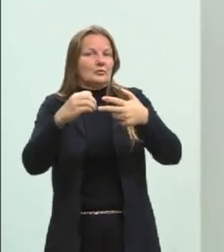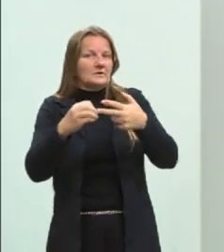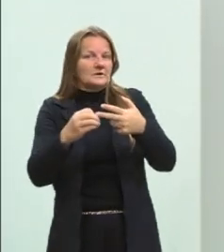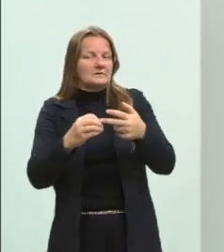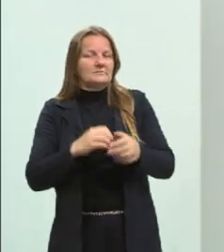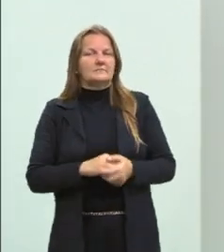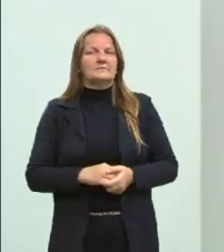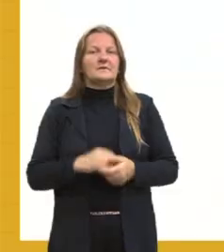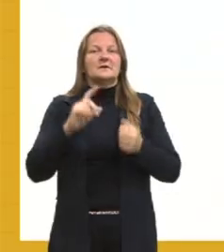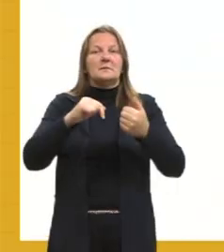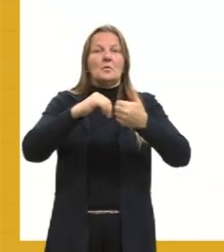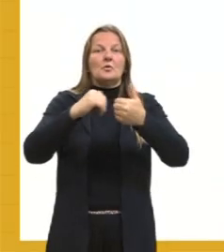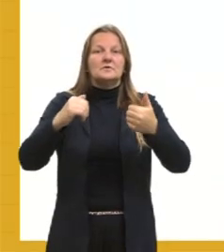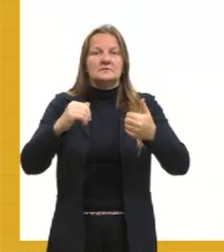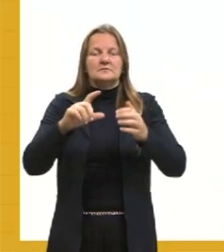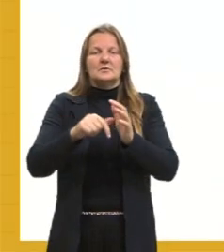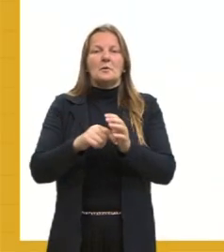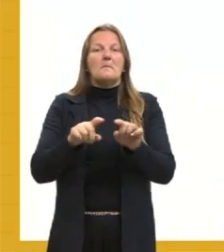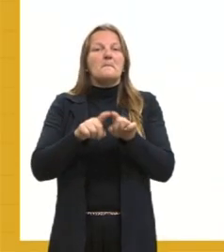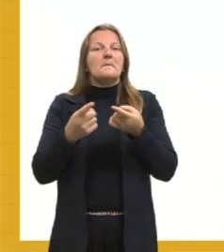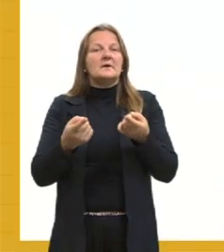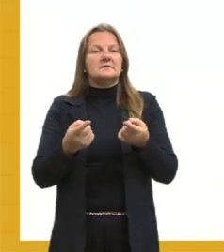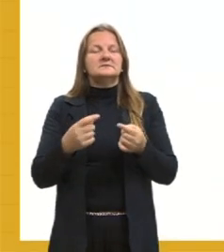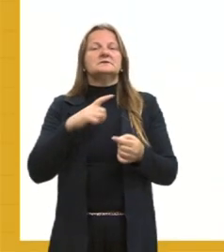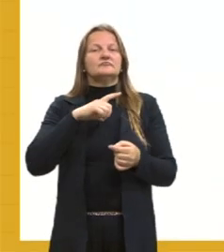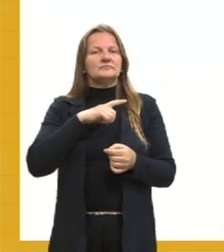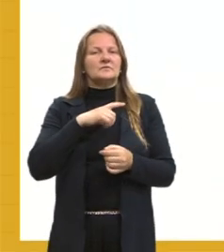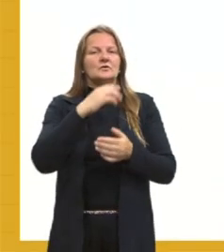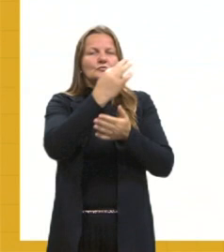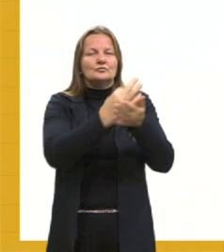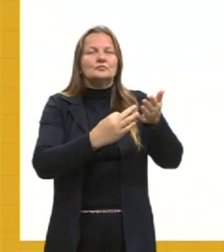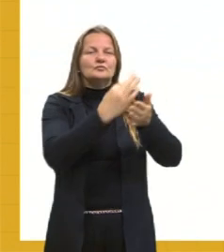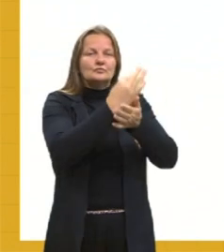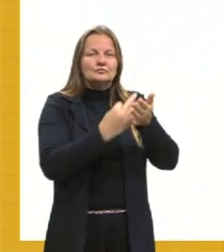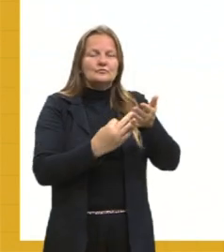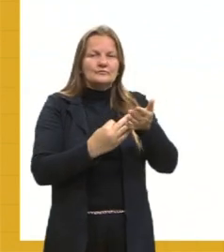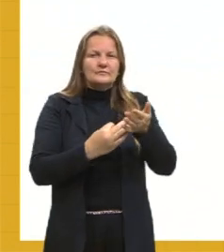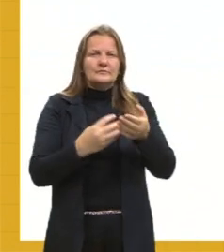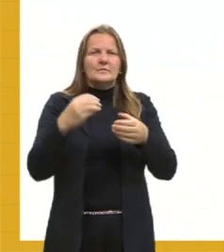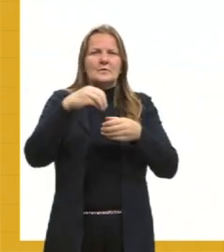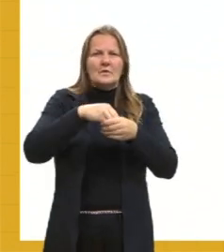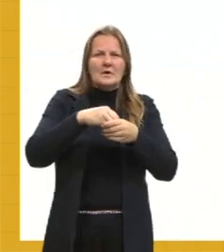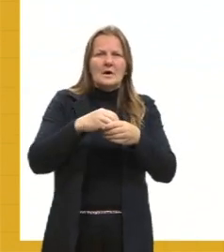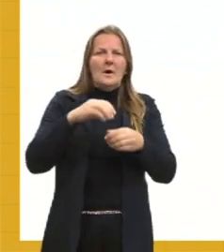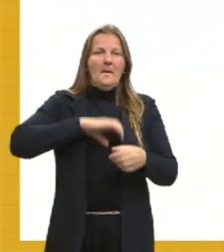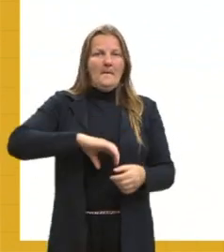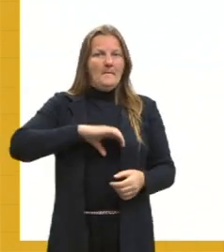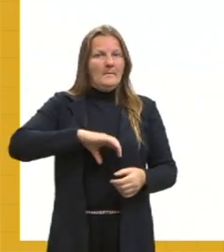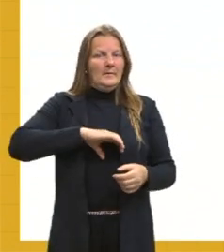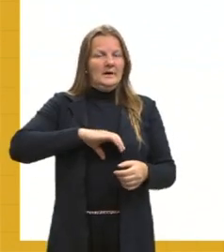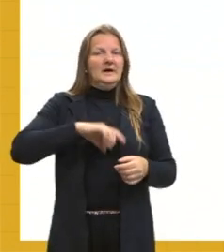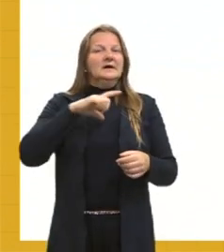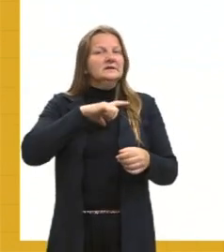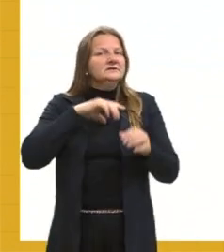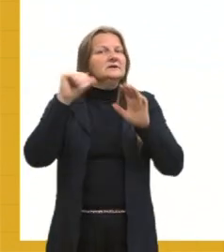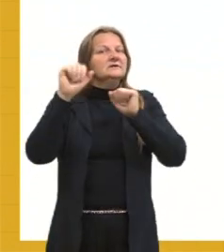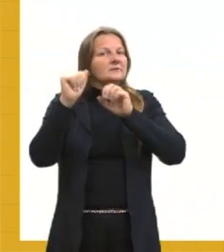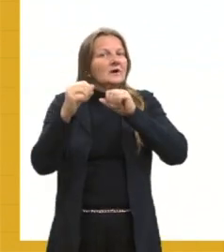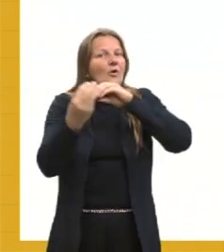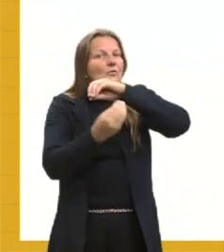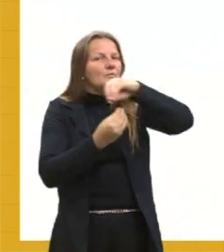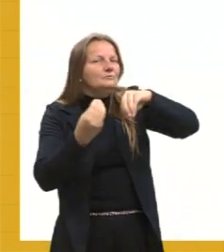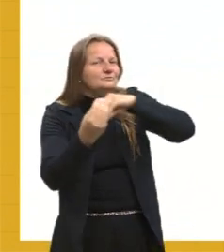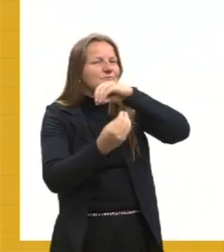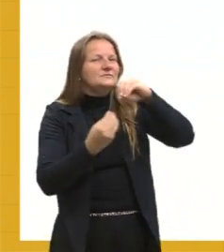Enem contudo mesmo esse texto participando do componente de língua portuguesa nós encontramos